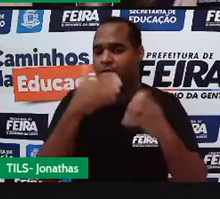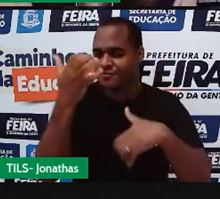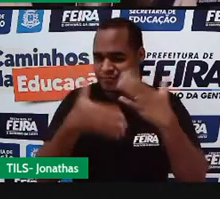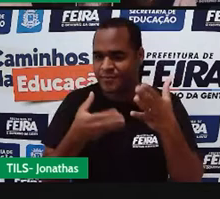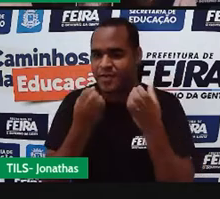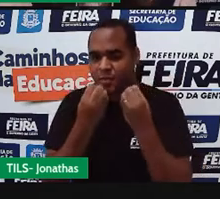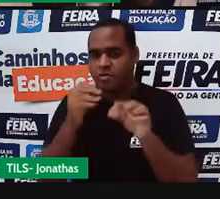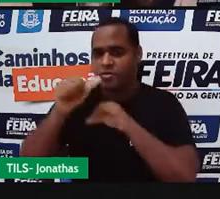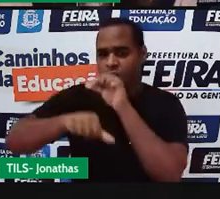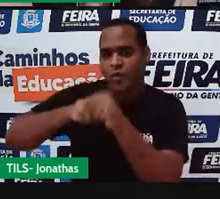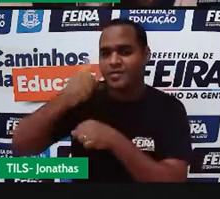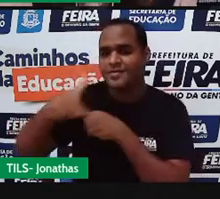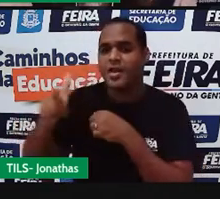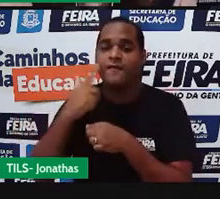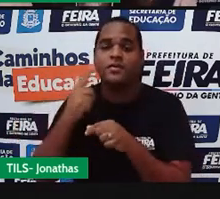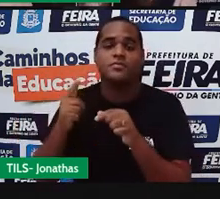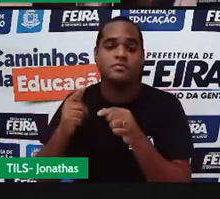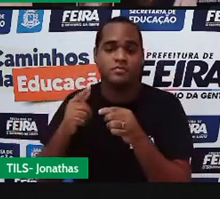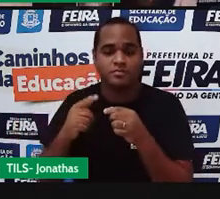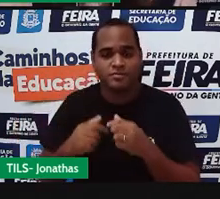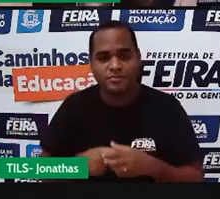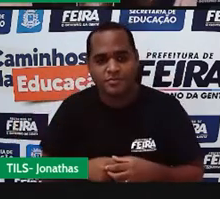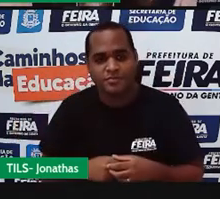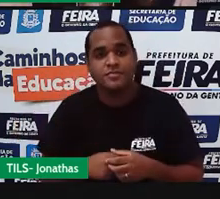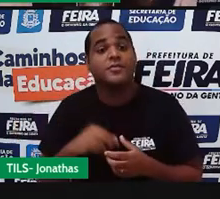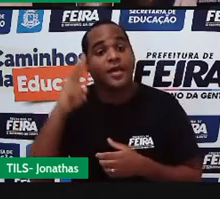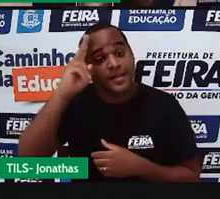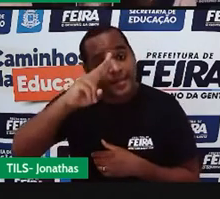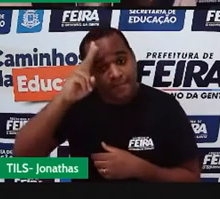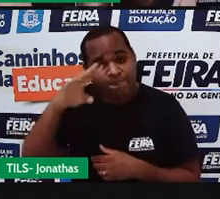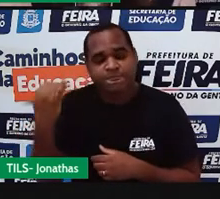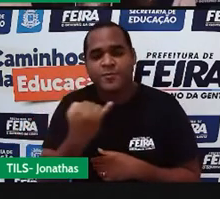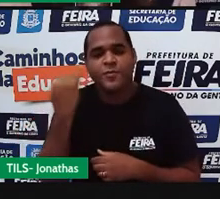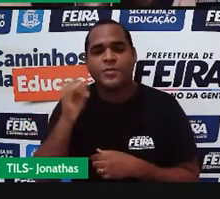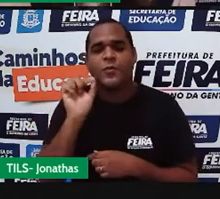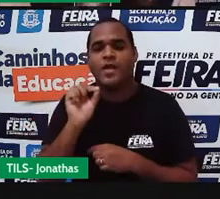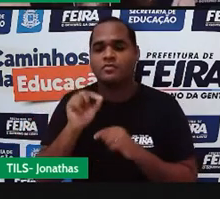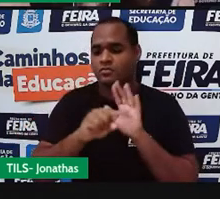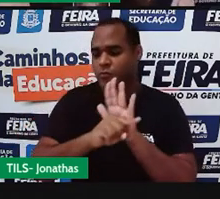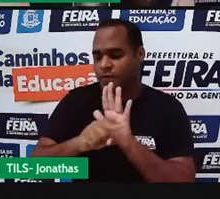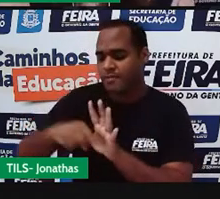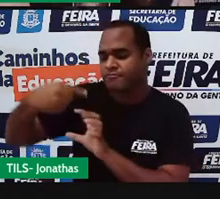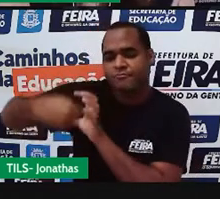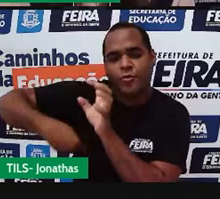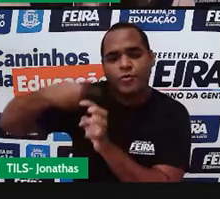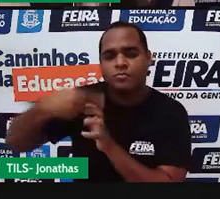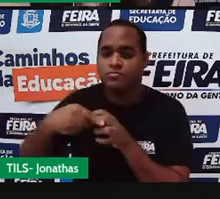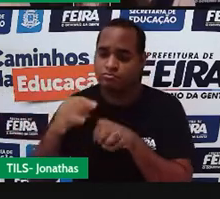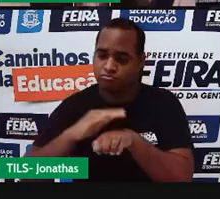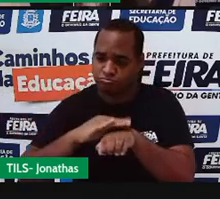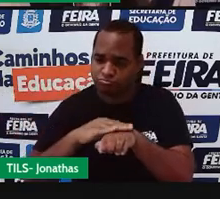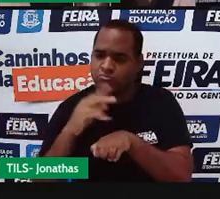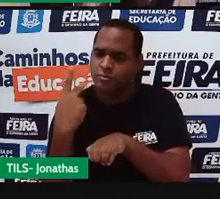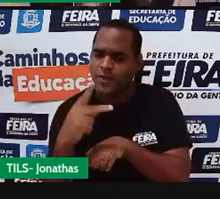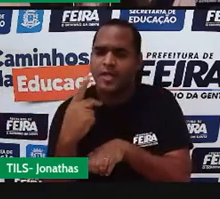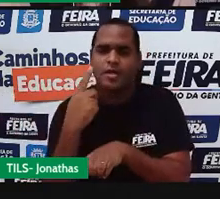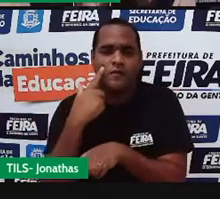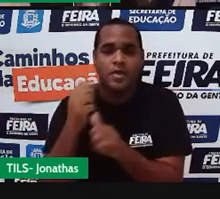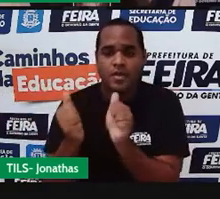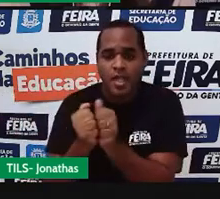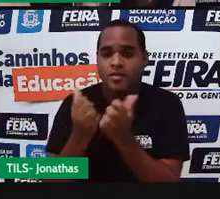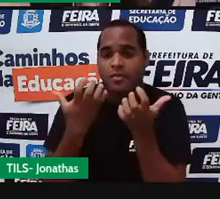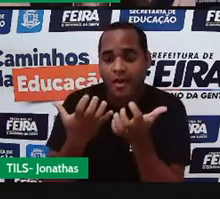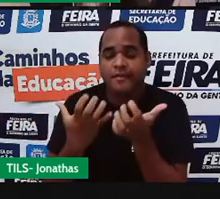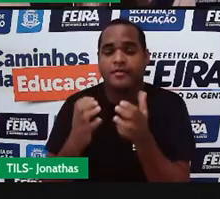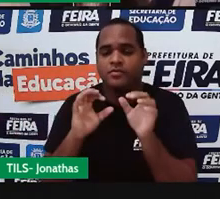mudança climática contamos com vocês lembrem-se de que cuidar do planeta está em suas mãos vocês querem se juntar